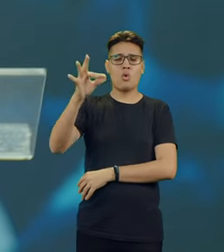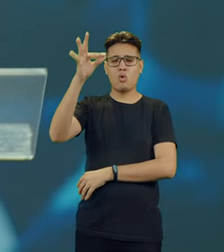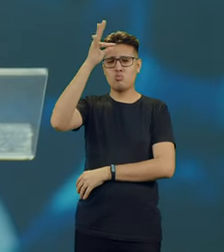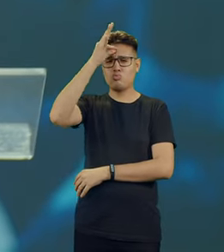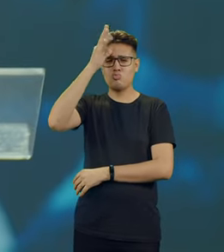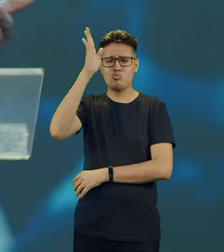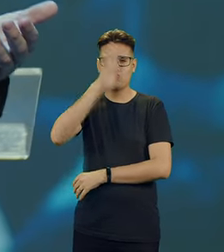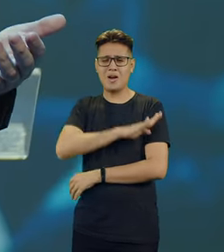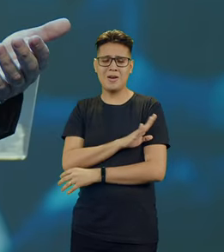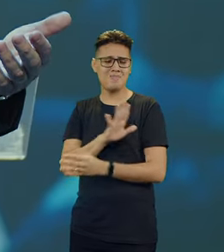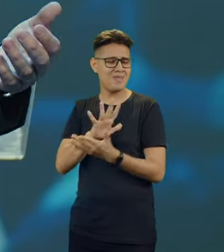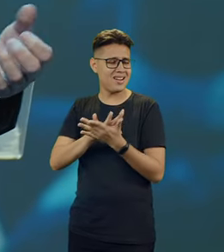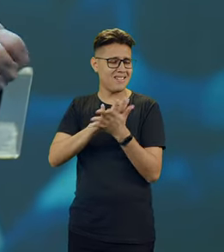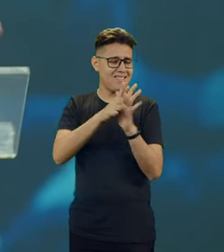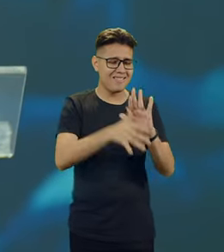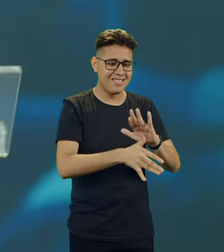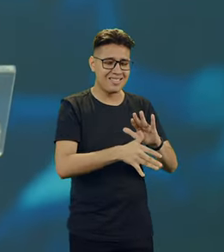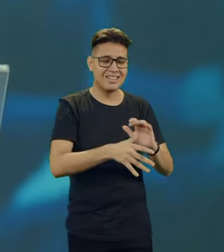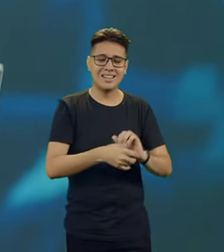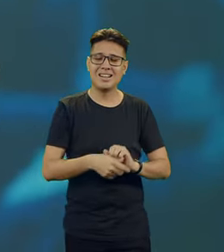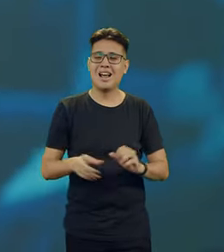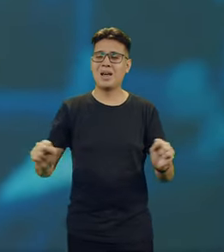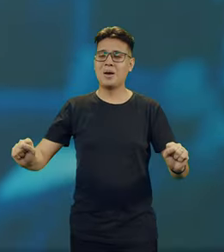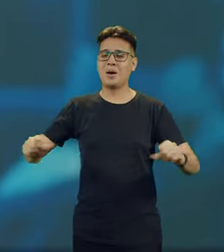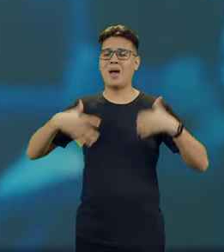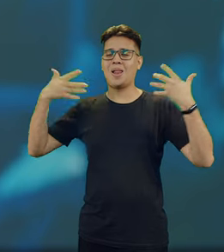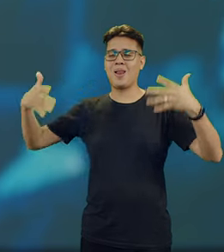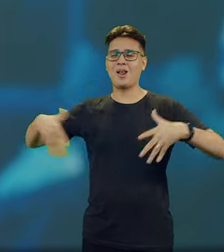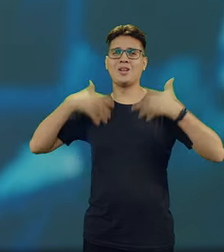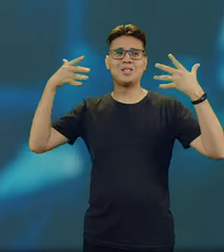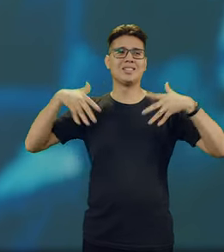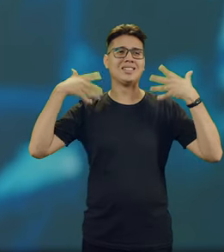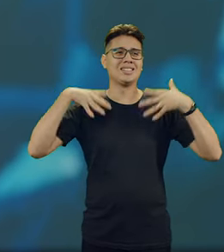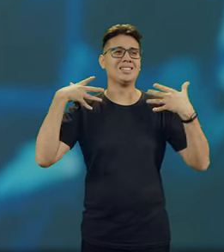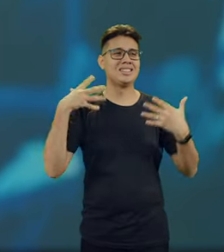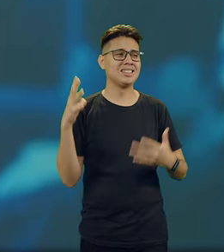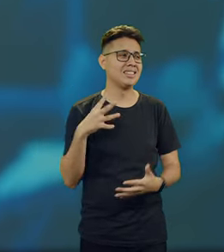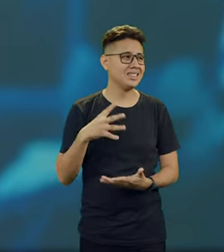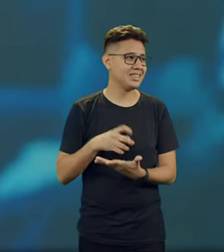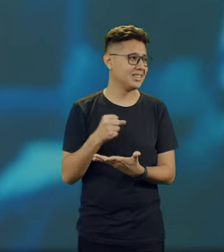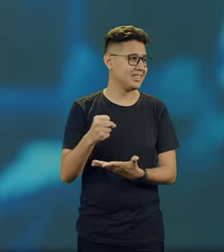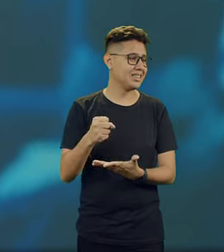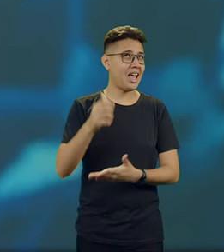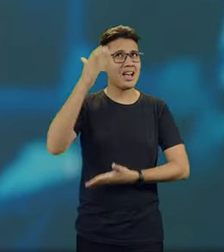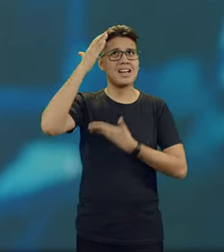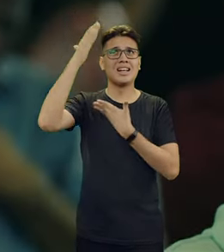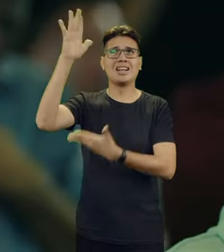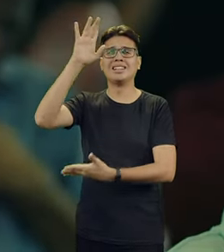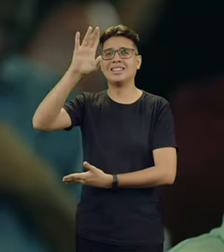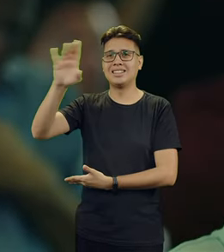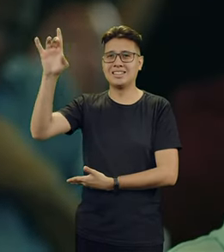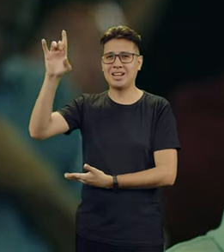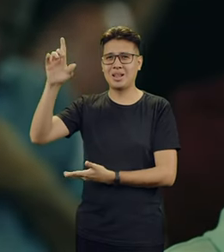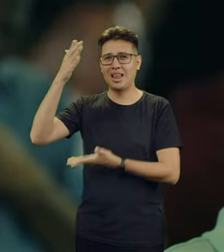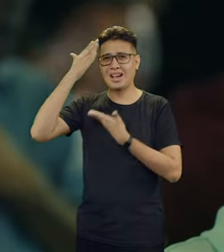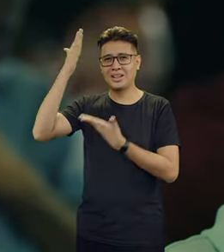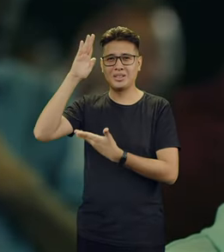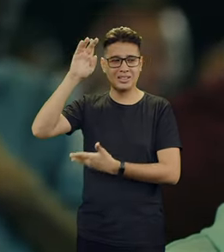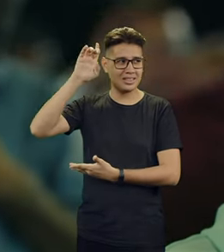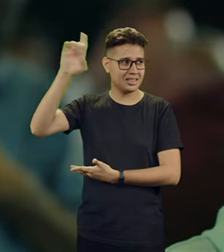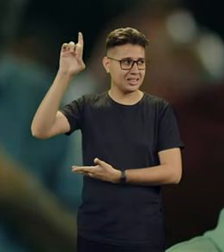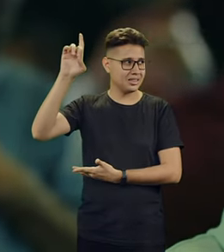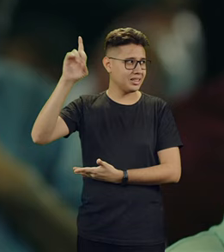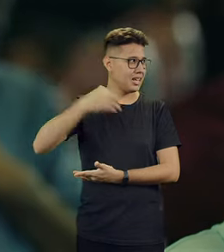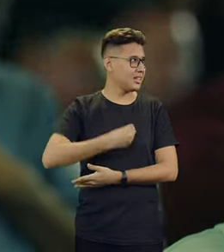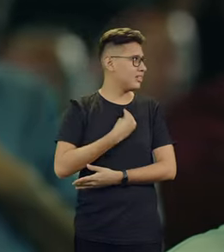enfermidade, dando a esses corações a alegria da salvação. Agradecemos ao Senhor, agradecemos, Senhor, por